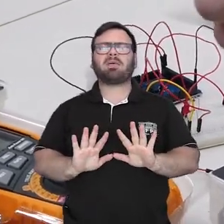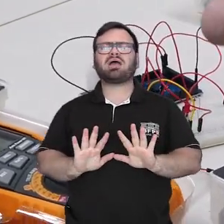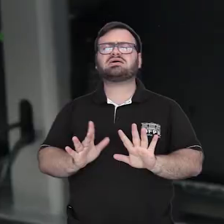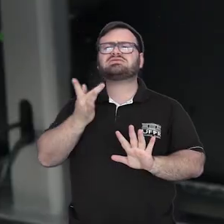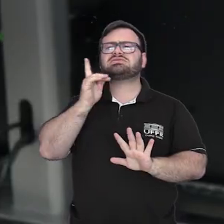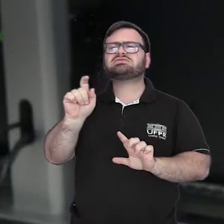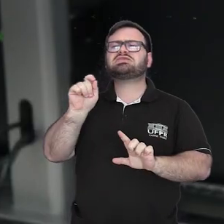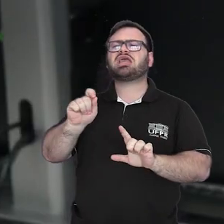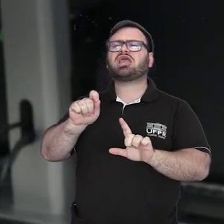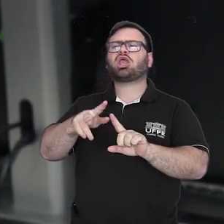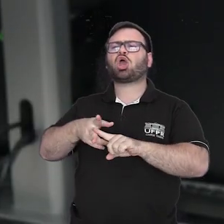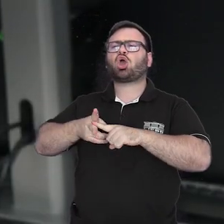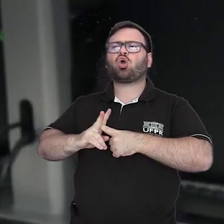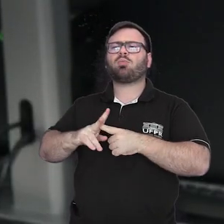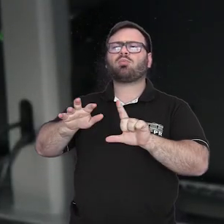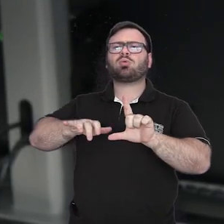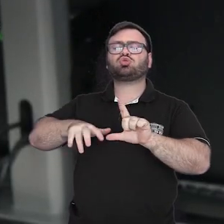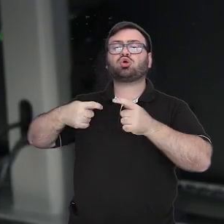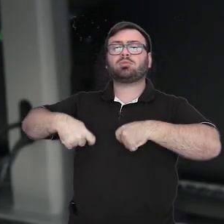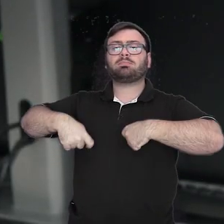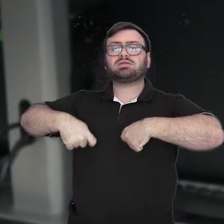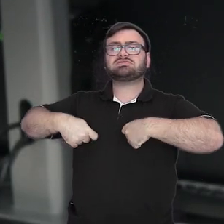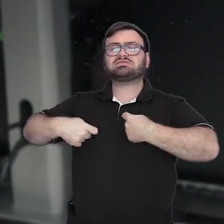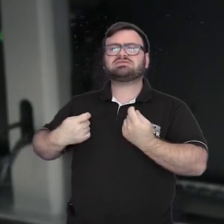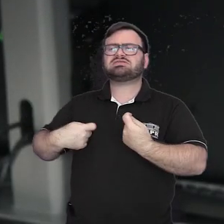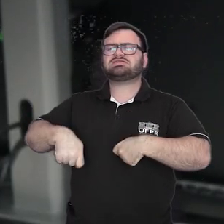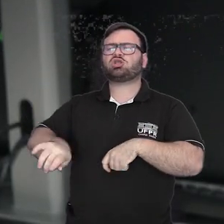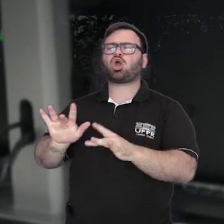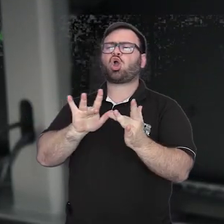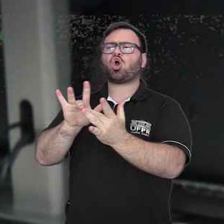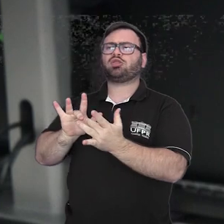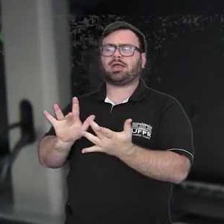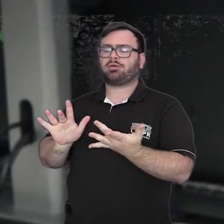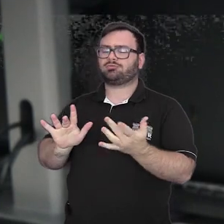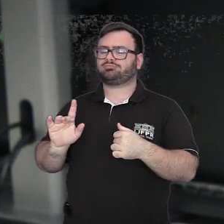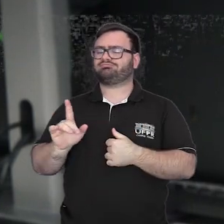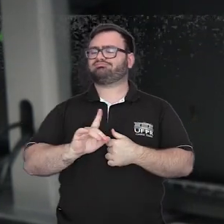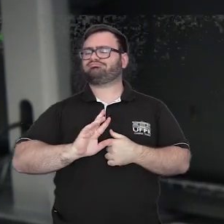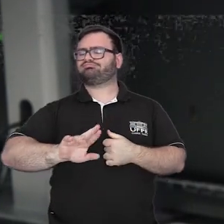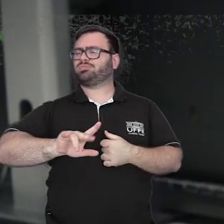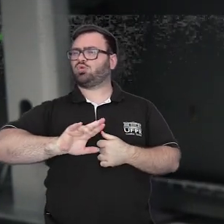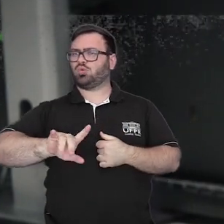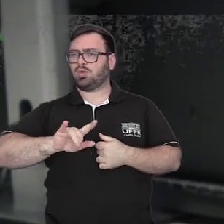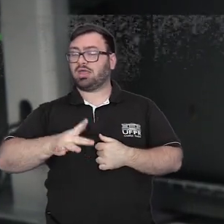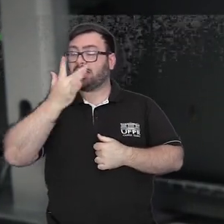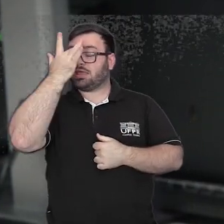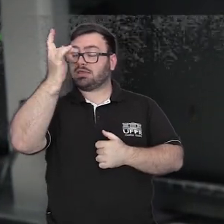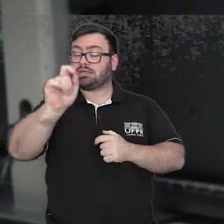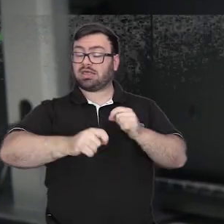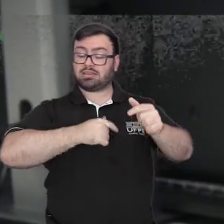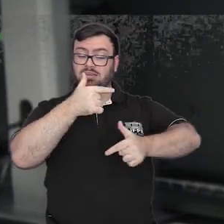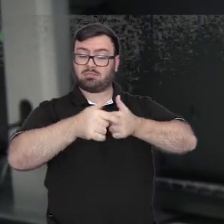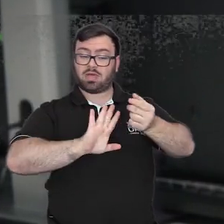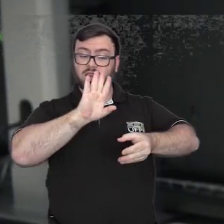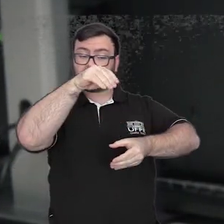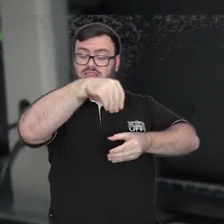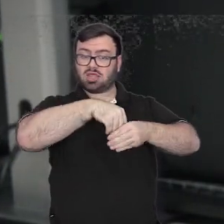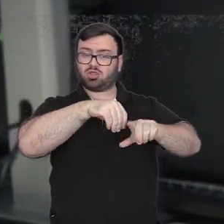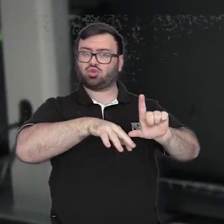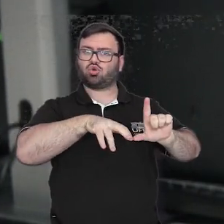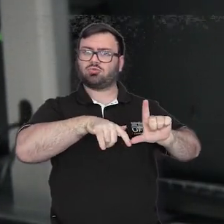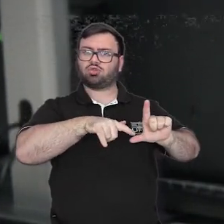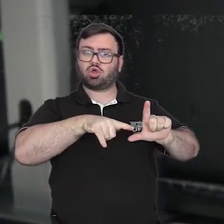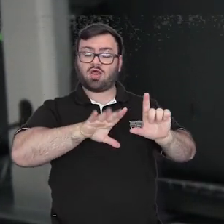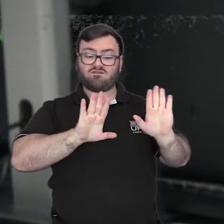quem vai mexer no computador trancado numa sala não precisa interagir com ninguém. Não é bem assim. Quem mexe no computador trancado numa sala, ele não